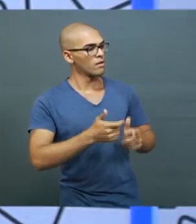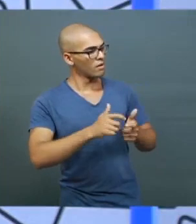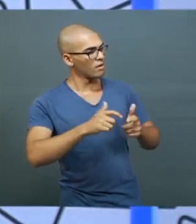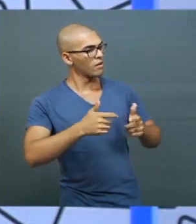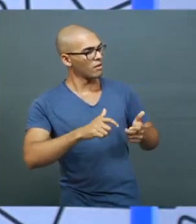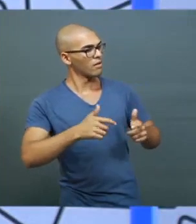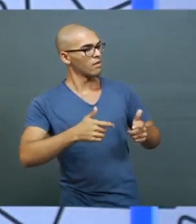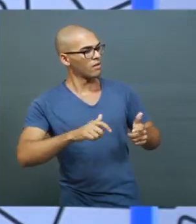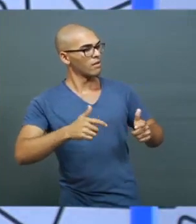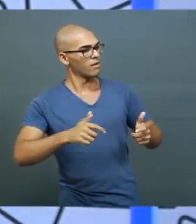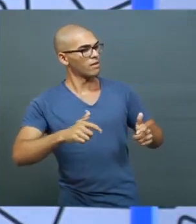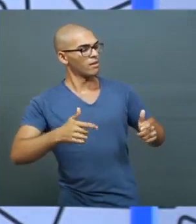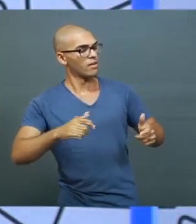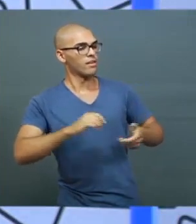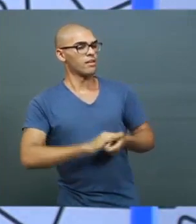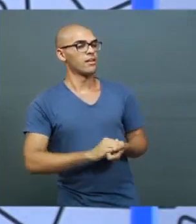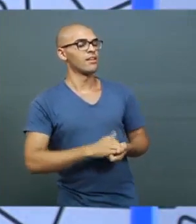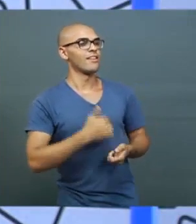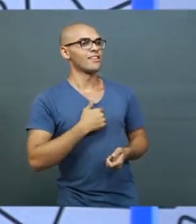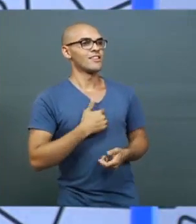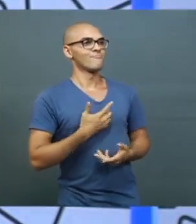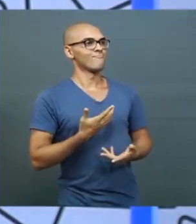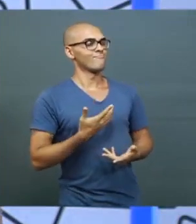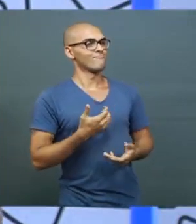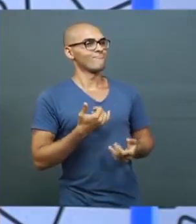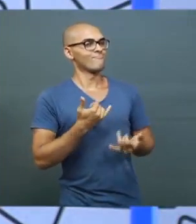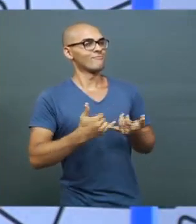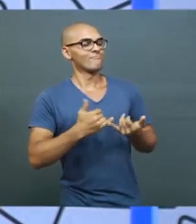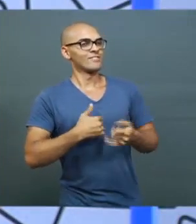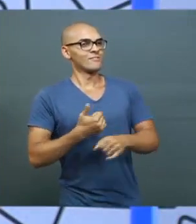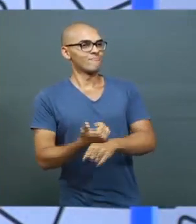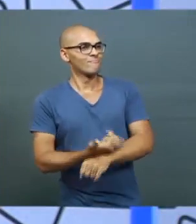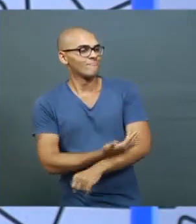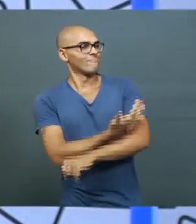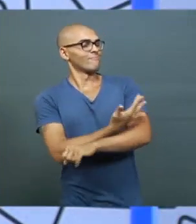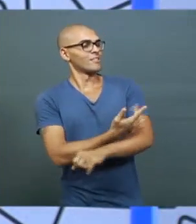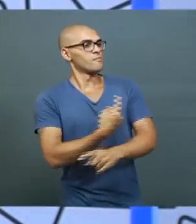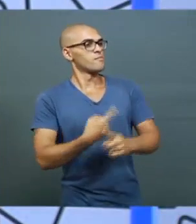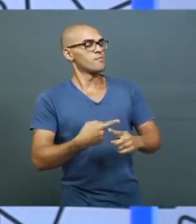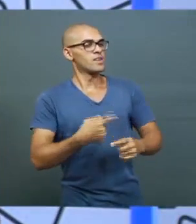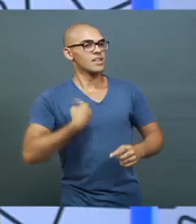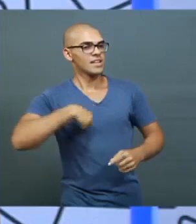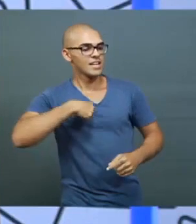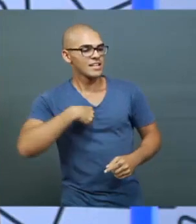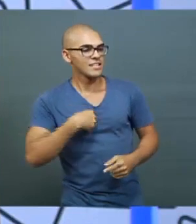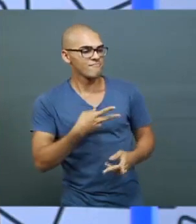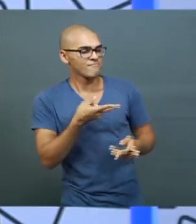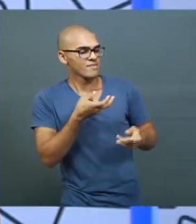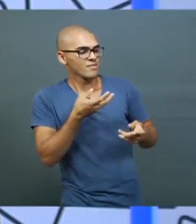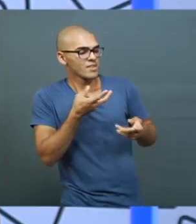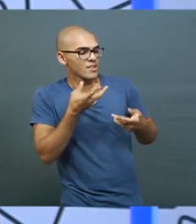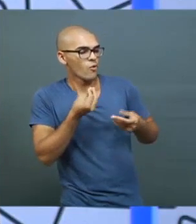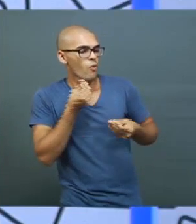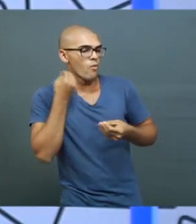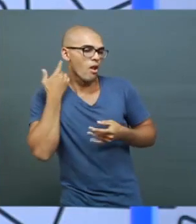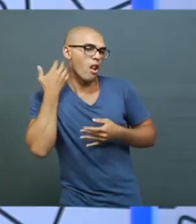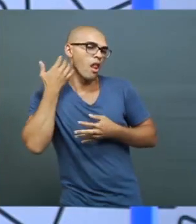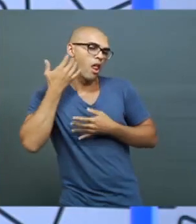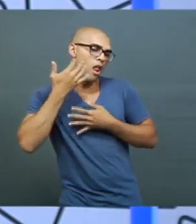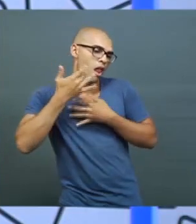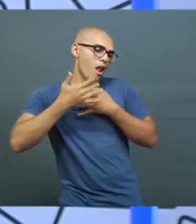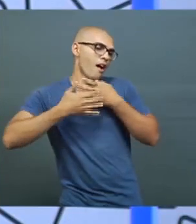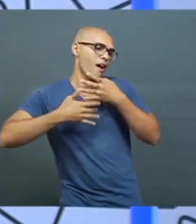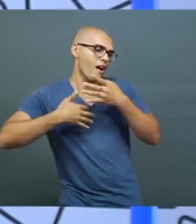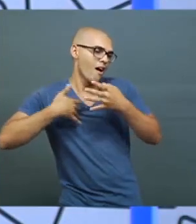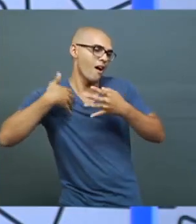até, de certa forma, me emociono um pouco ver essas histórias, porque a gente acompanhou, né? o crescimento. E é legal ver, assim, desde o nascimento